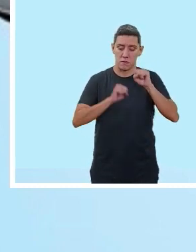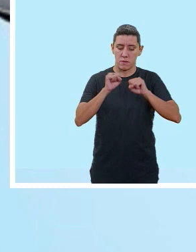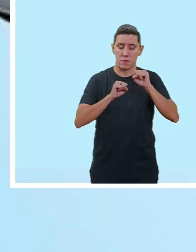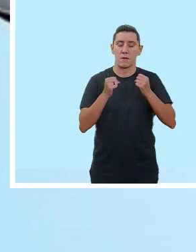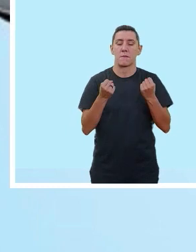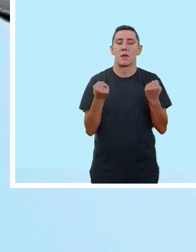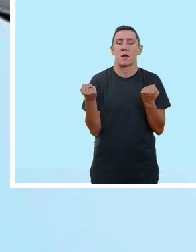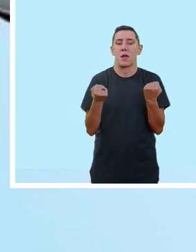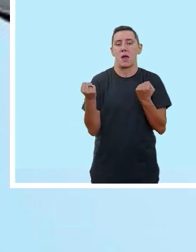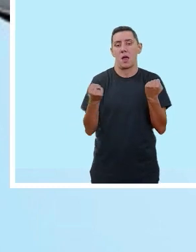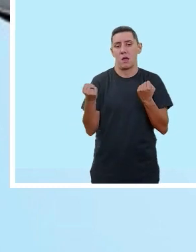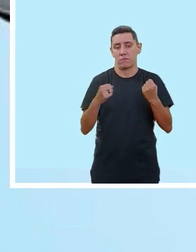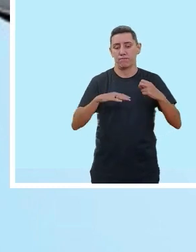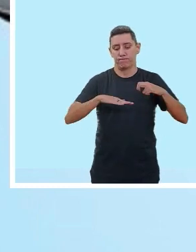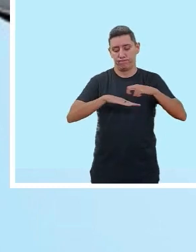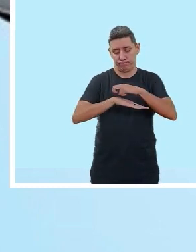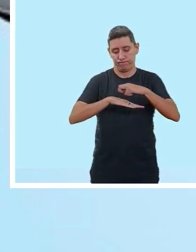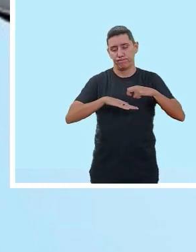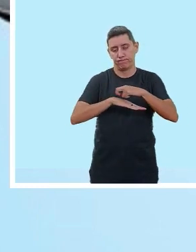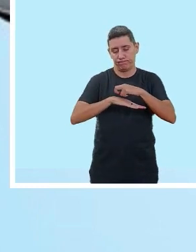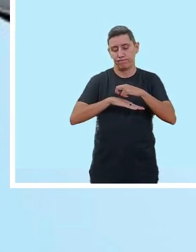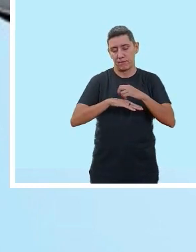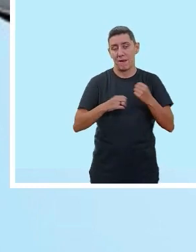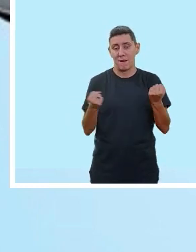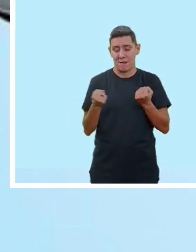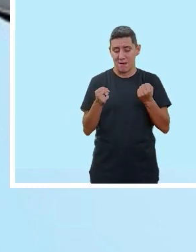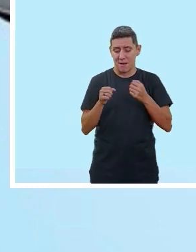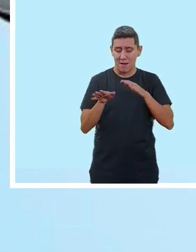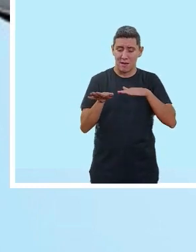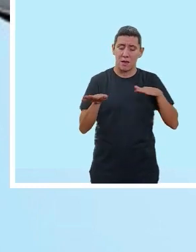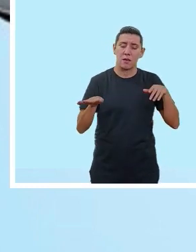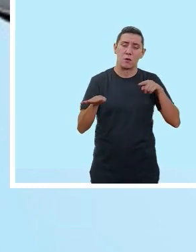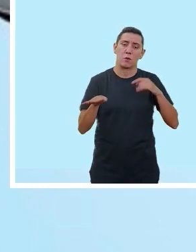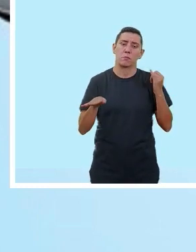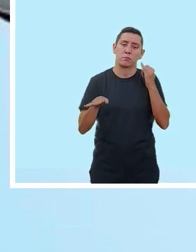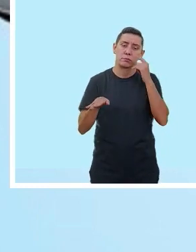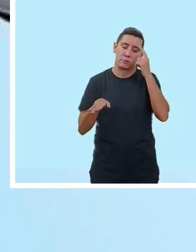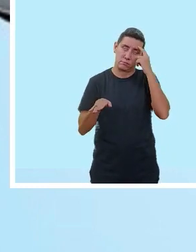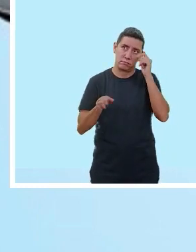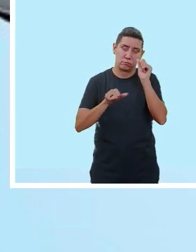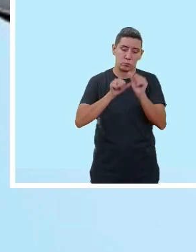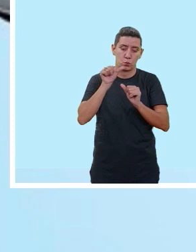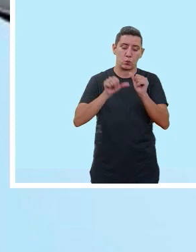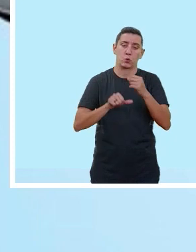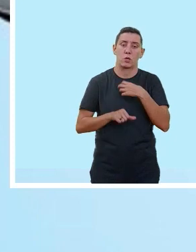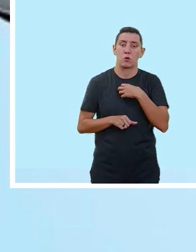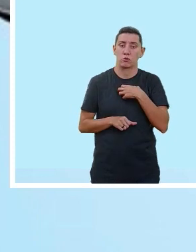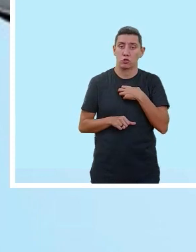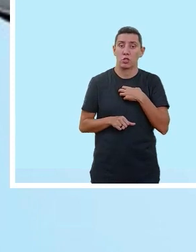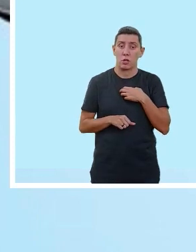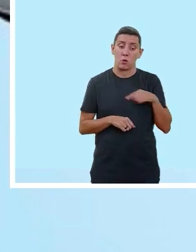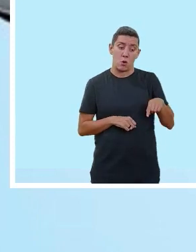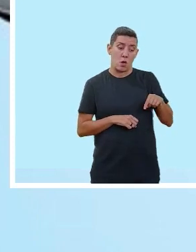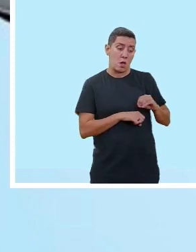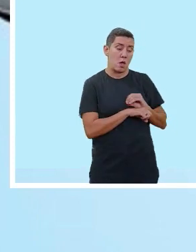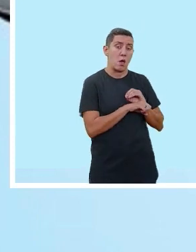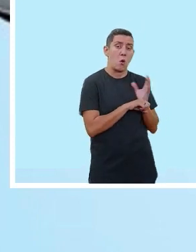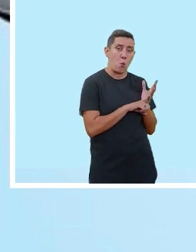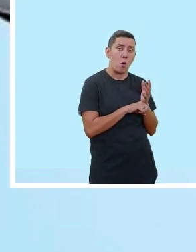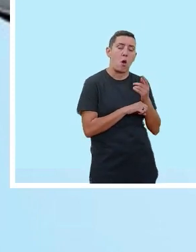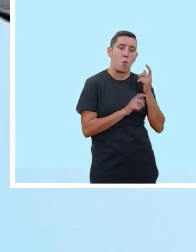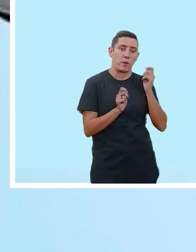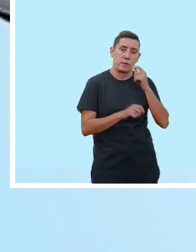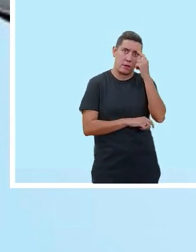vocês, a Huawei trabalha com uma série de soluções suportando a questão do carro elétrico